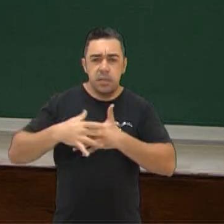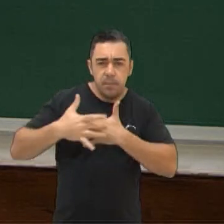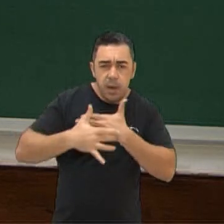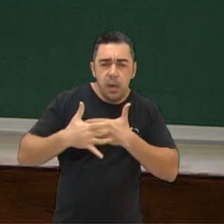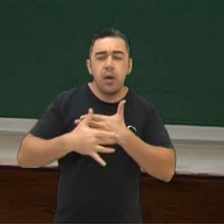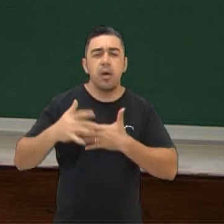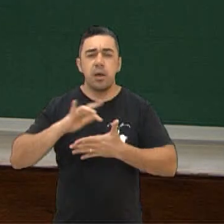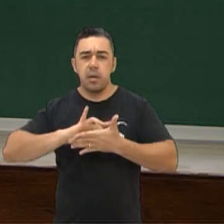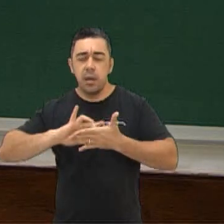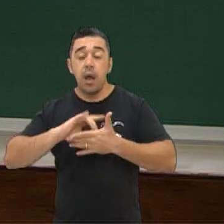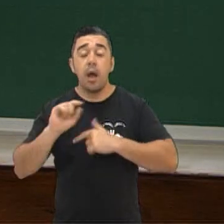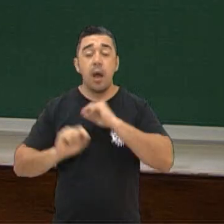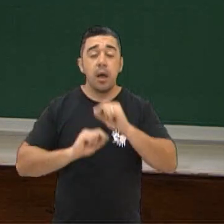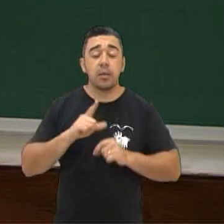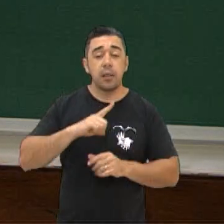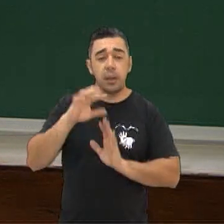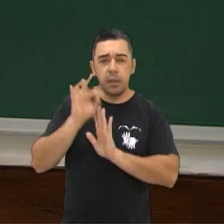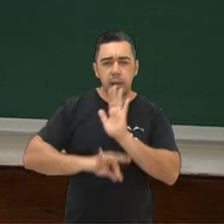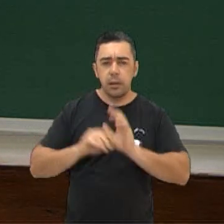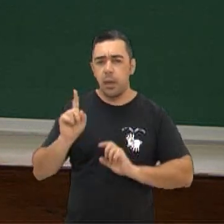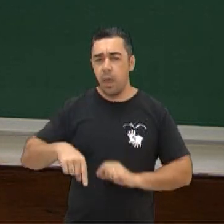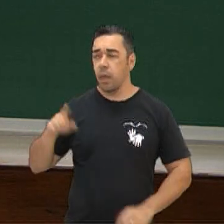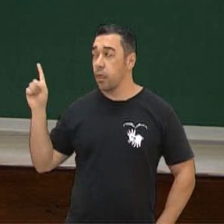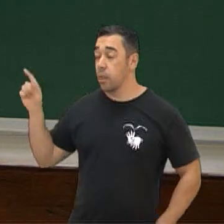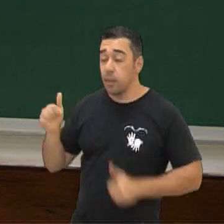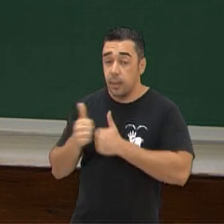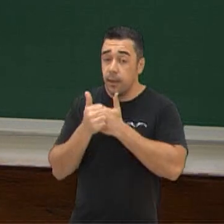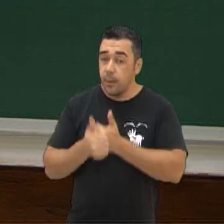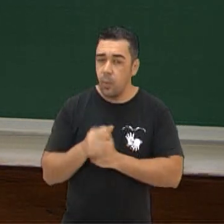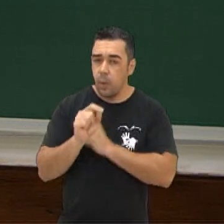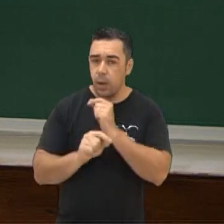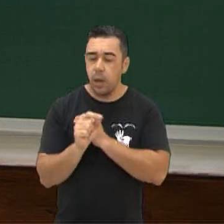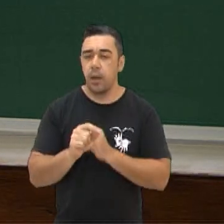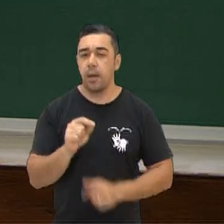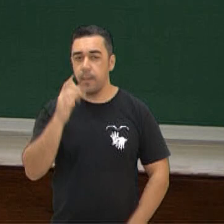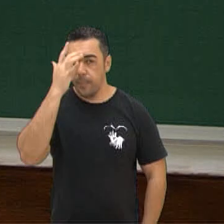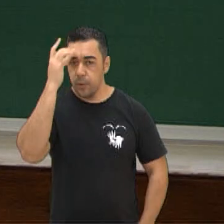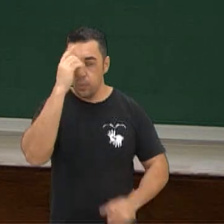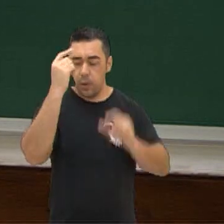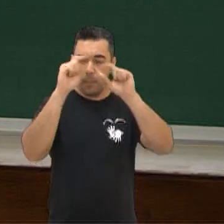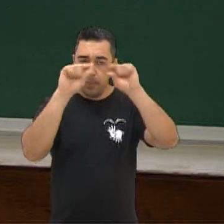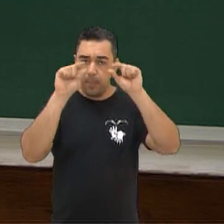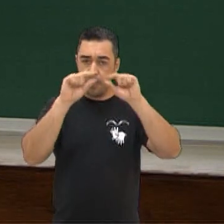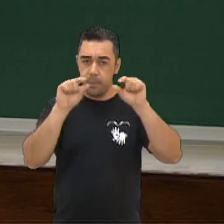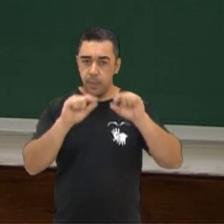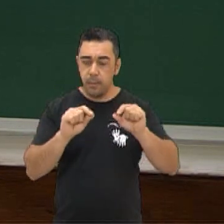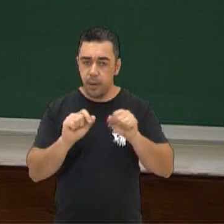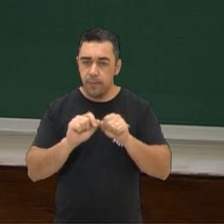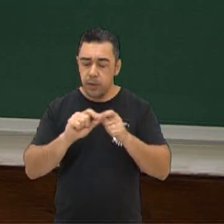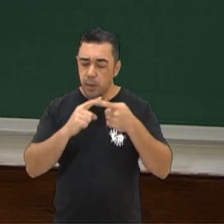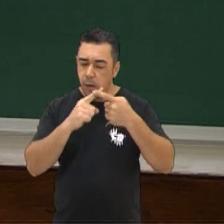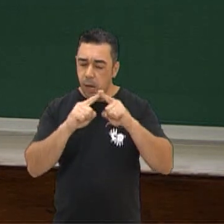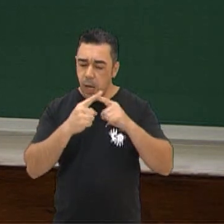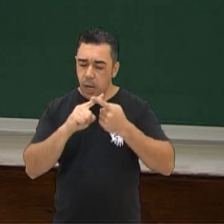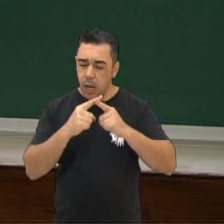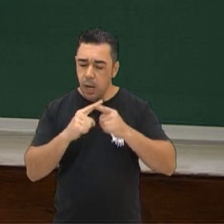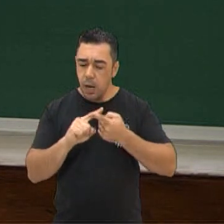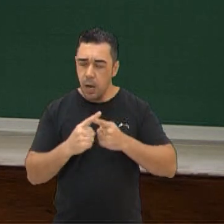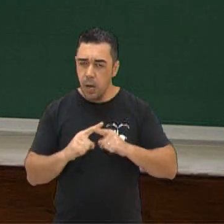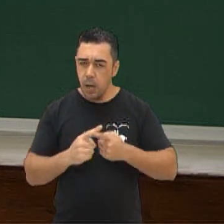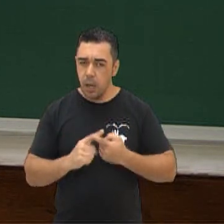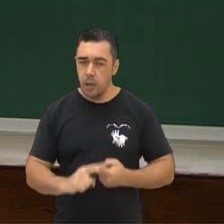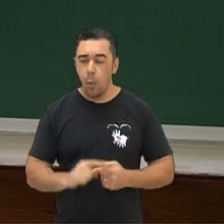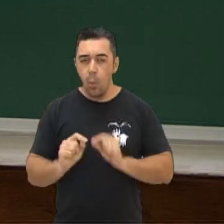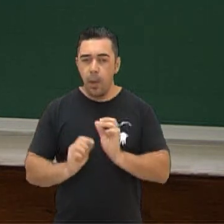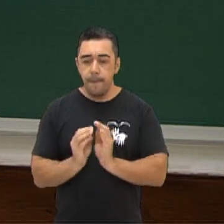é por meio desse procedimento que também o poeta está tecendo um balão. Observem a metalinguagem aí